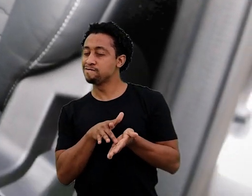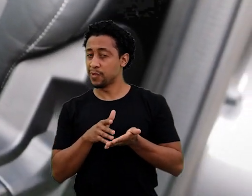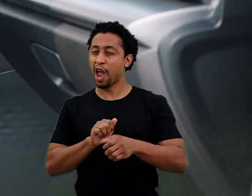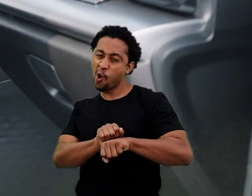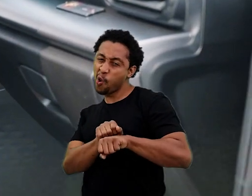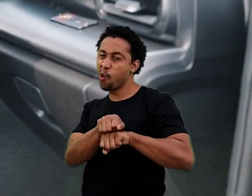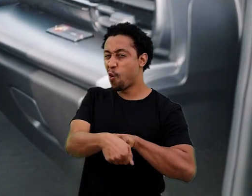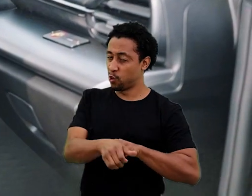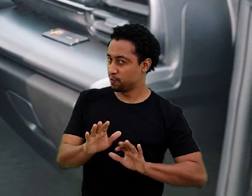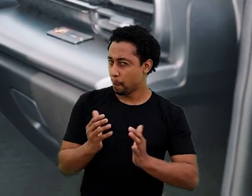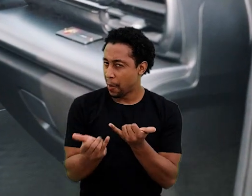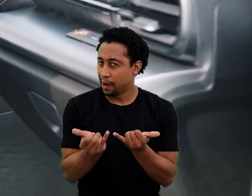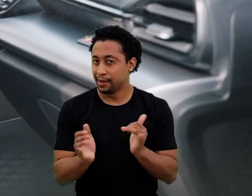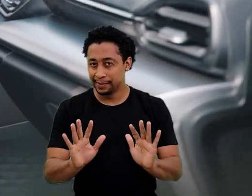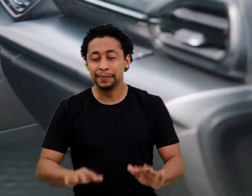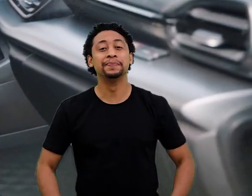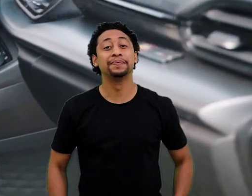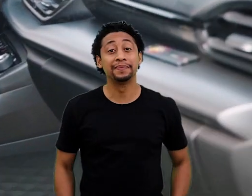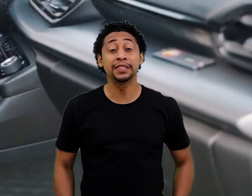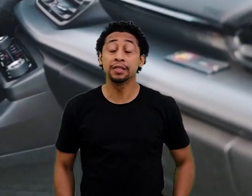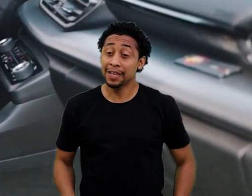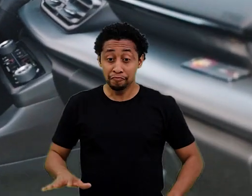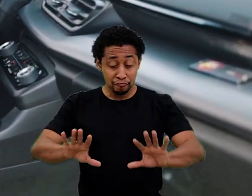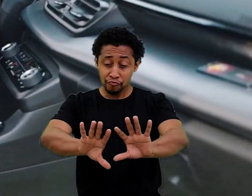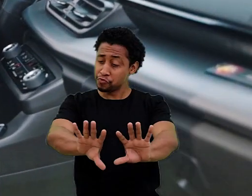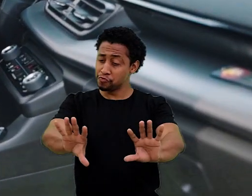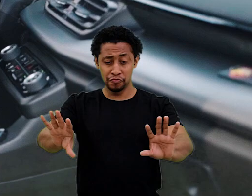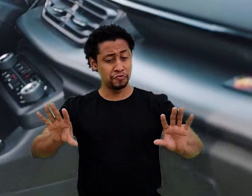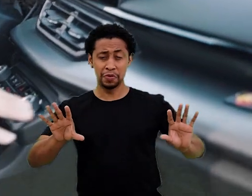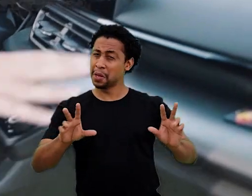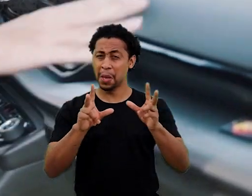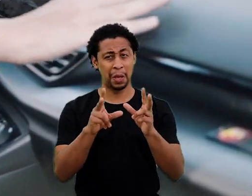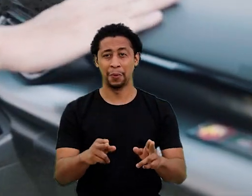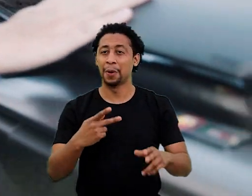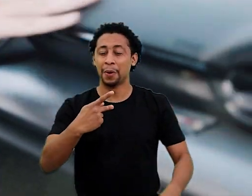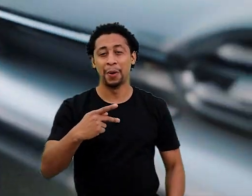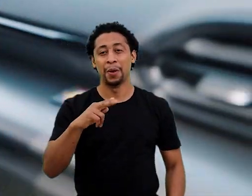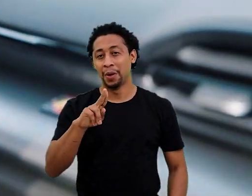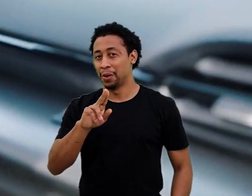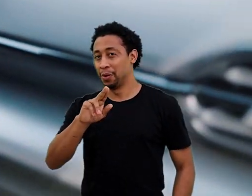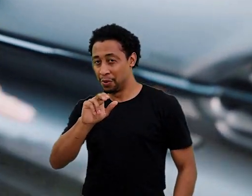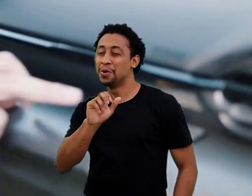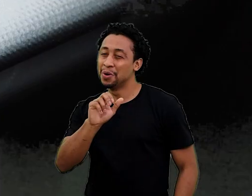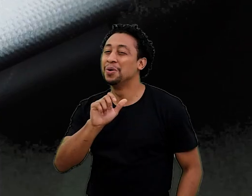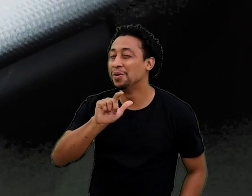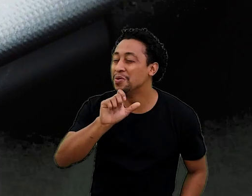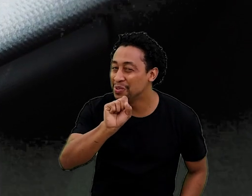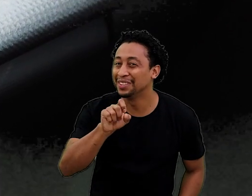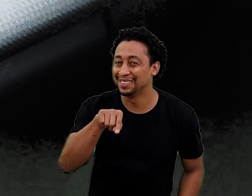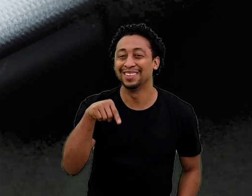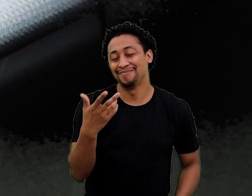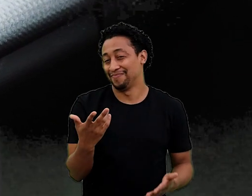ecológico. Mas em forma geral, o painel é basicamente o do Pulse, né? Em termos de estrutura. É lógico que vocês vão ver a plaquetinha, né,